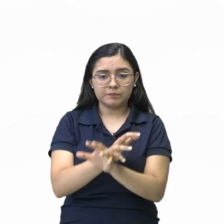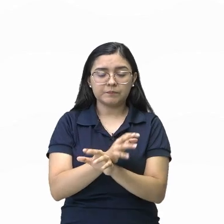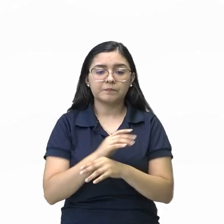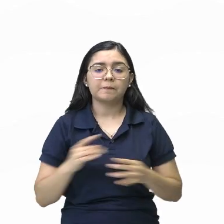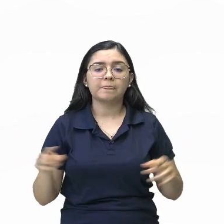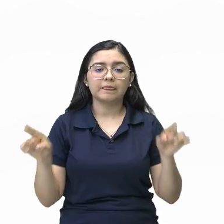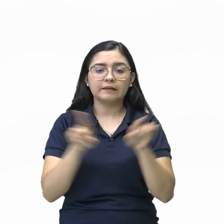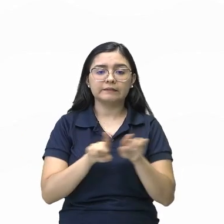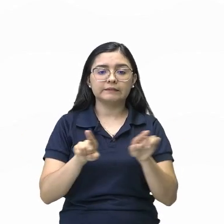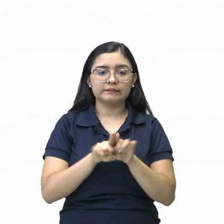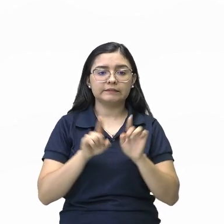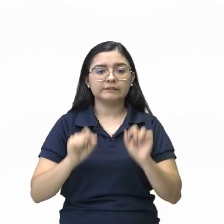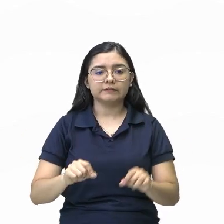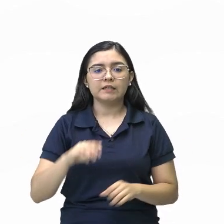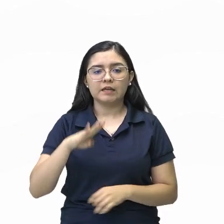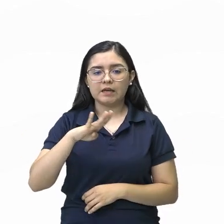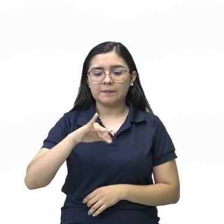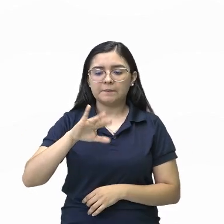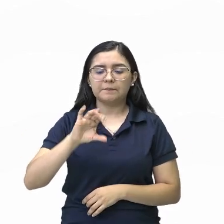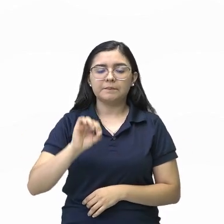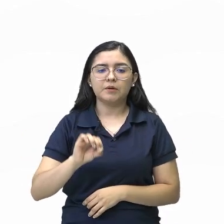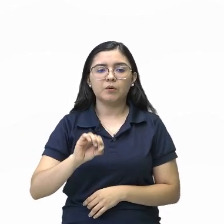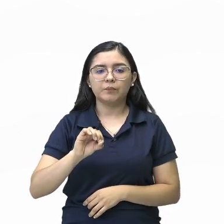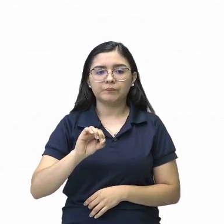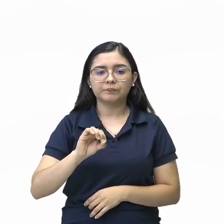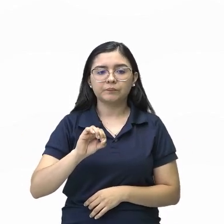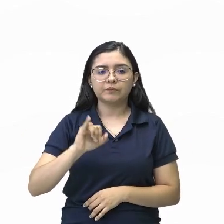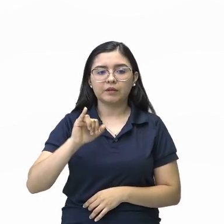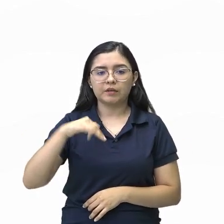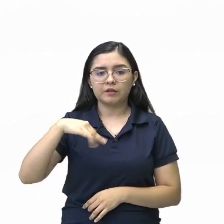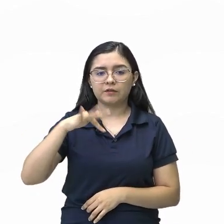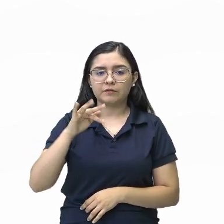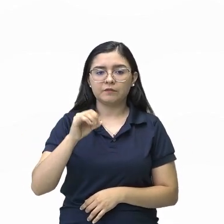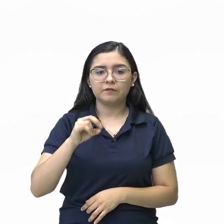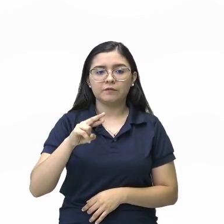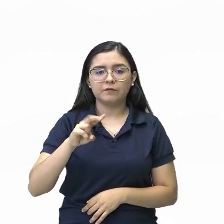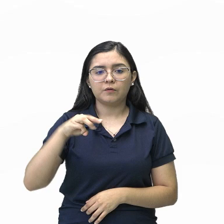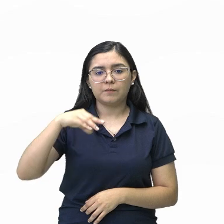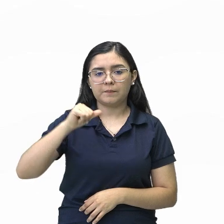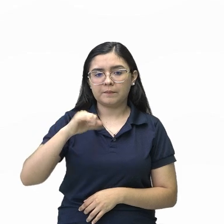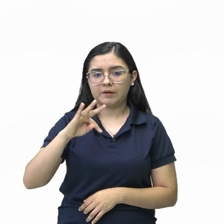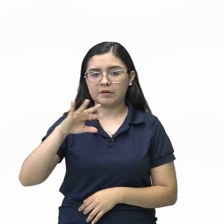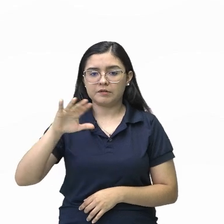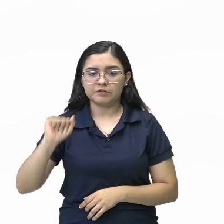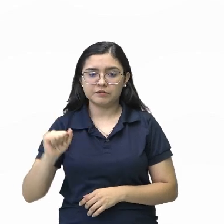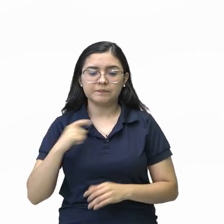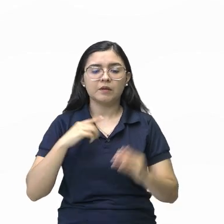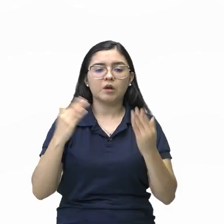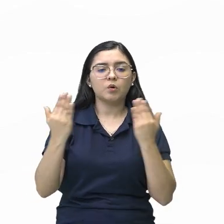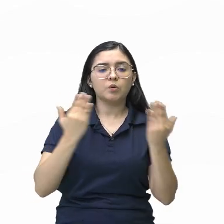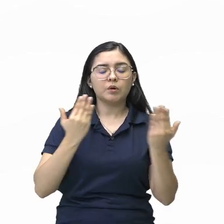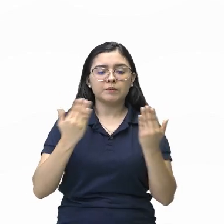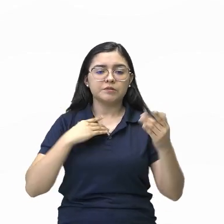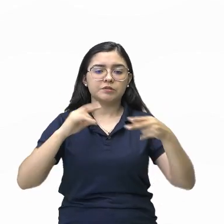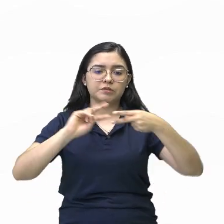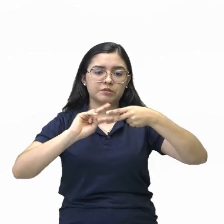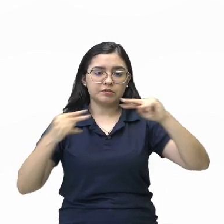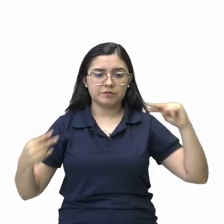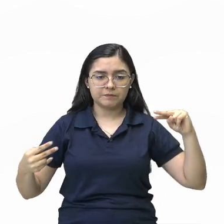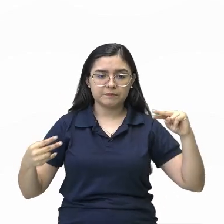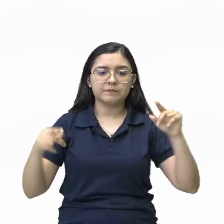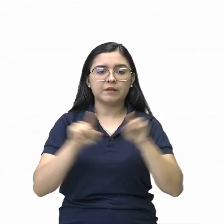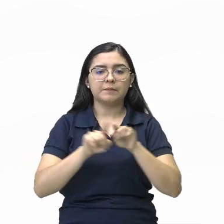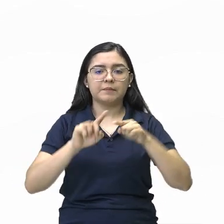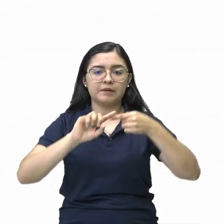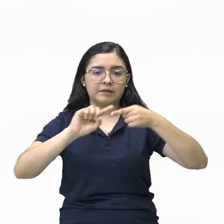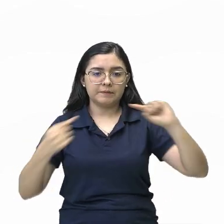Temos também a bioinformática como ferramenta de estudo, que é a comparação de sequências de DNA e RNA.